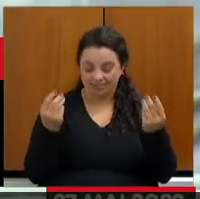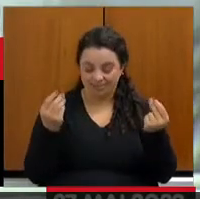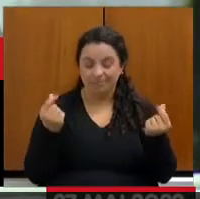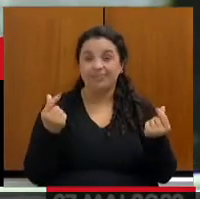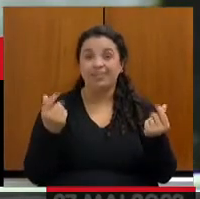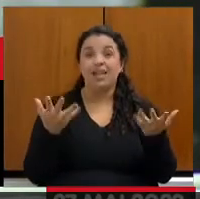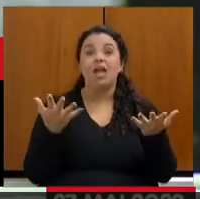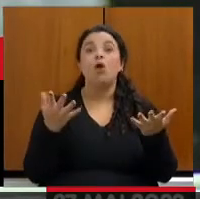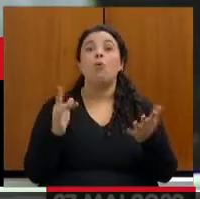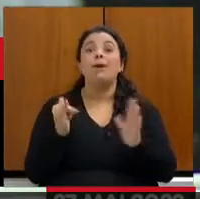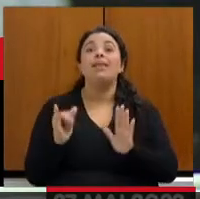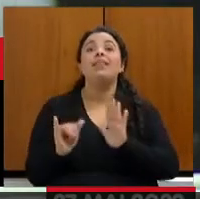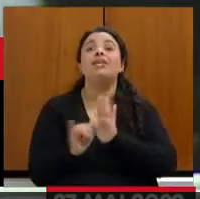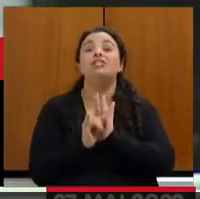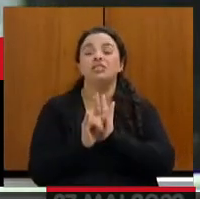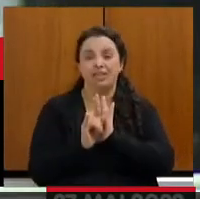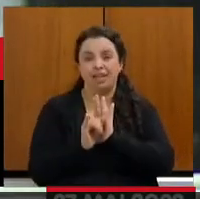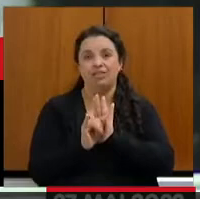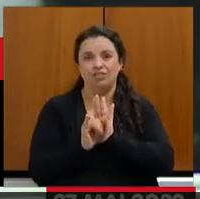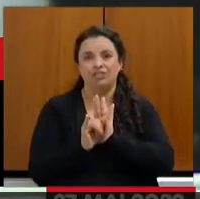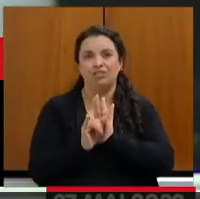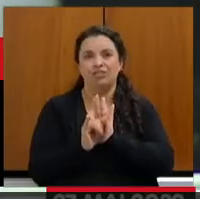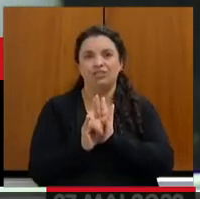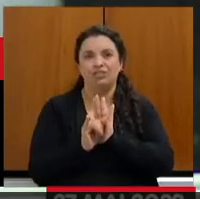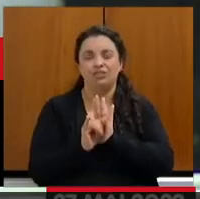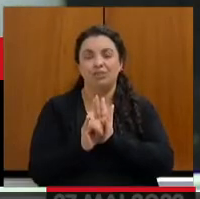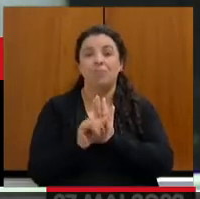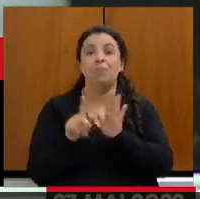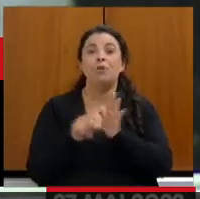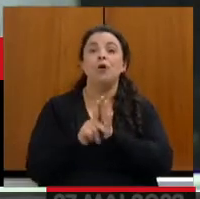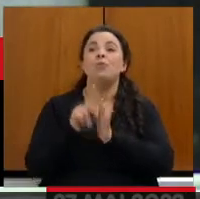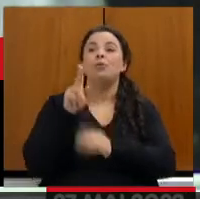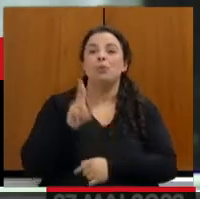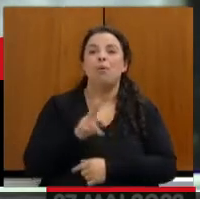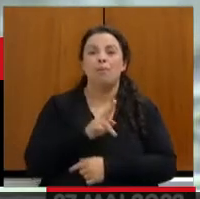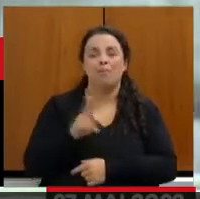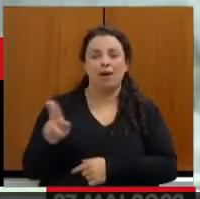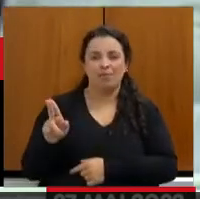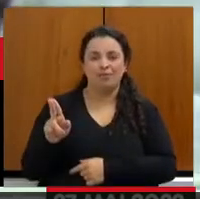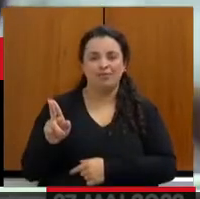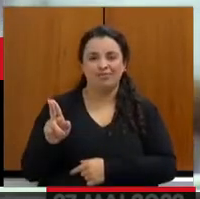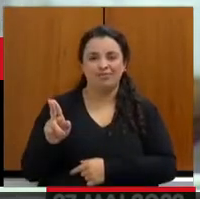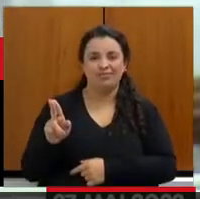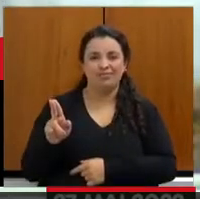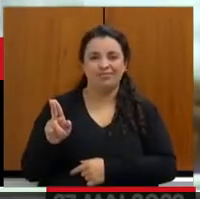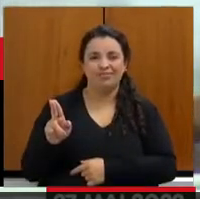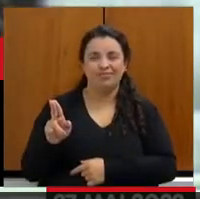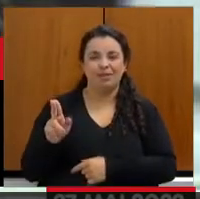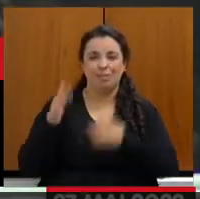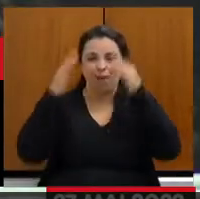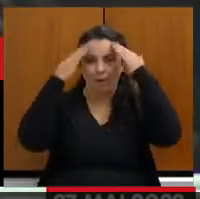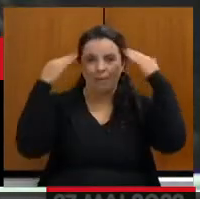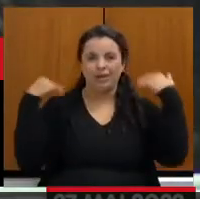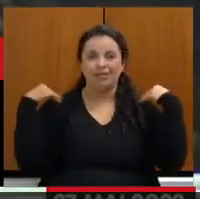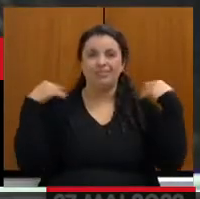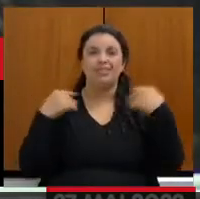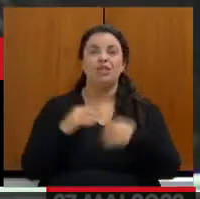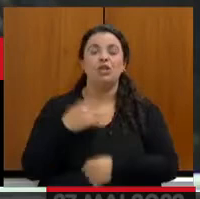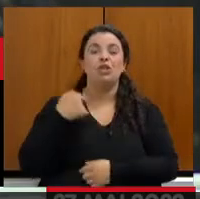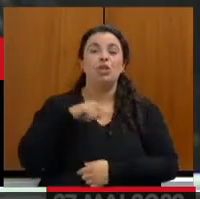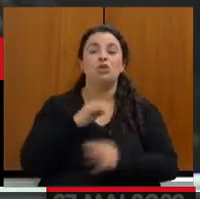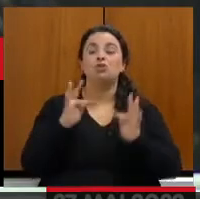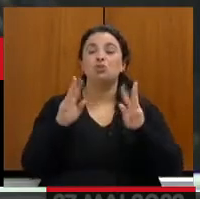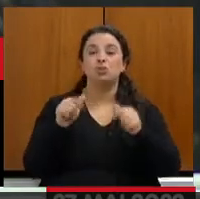identidade do pontificado do Papa Francisco nós somos todos irmãos somos todos irmãos eu sou missionária